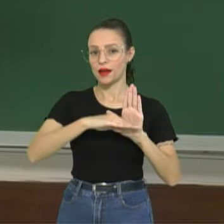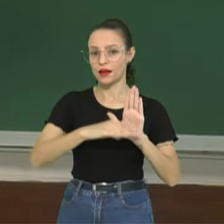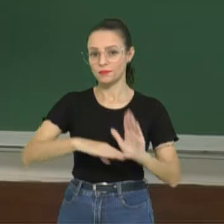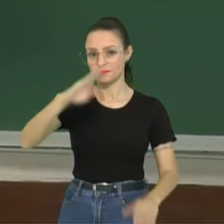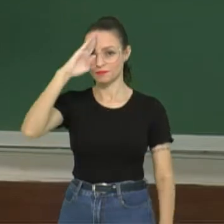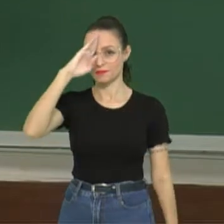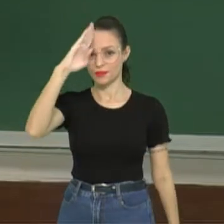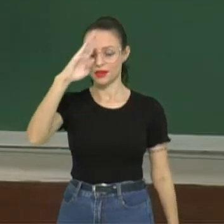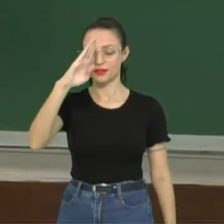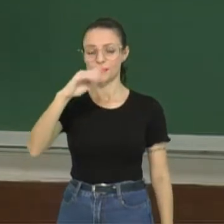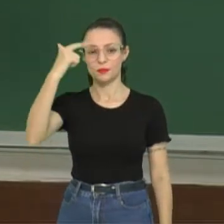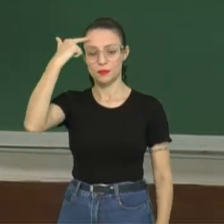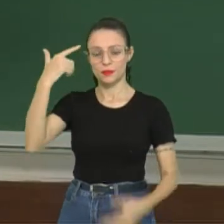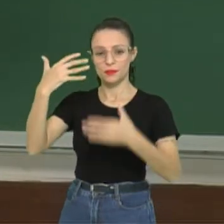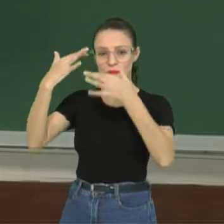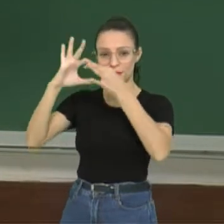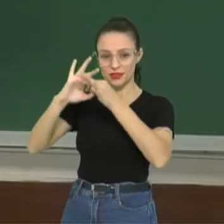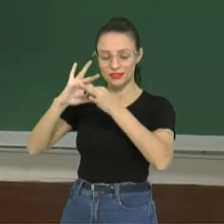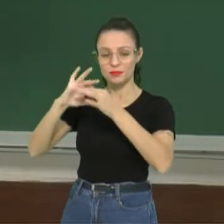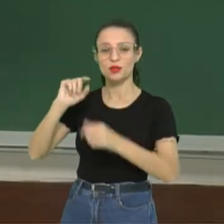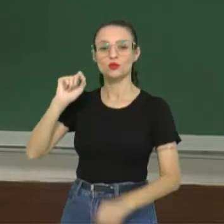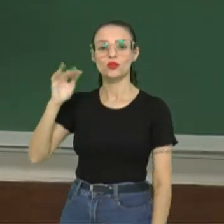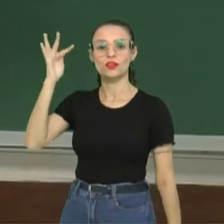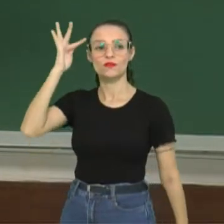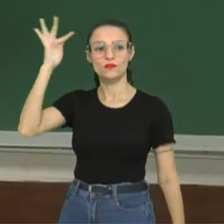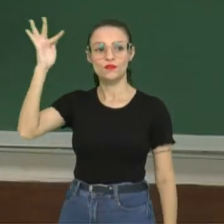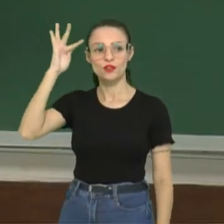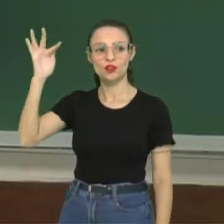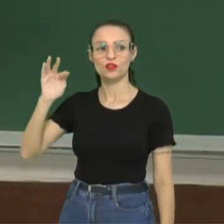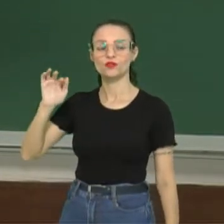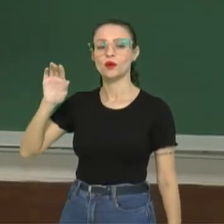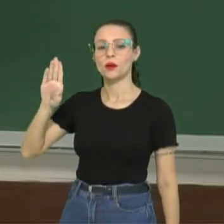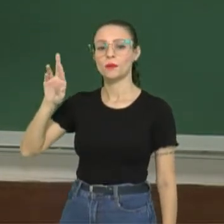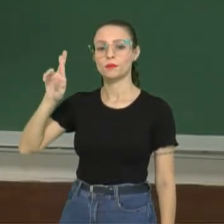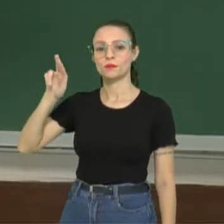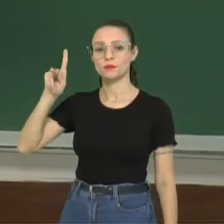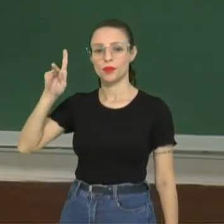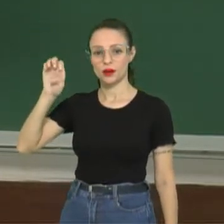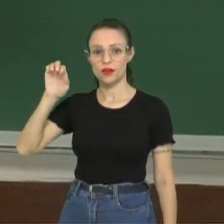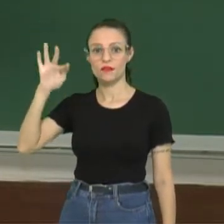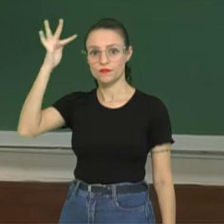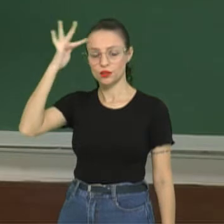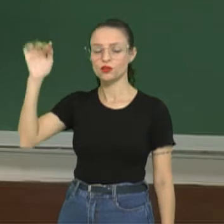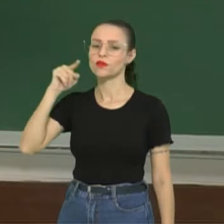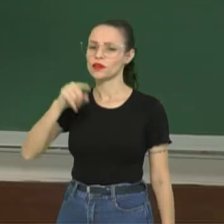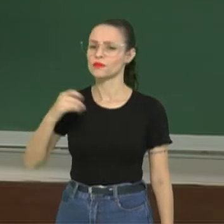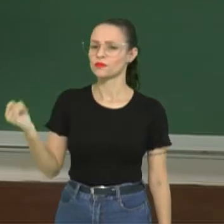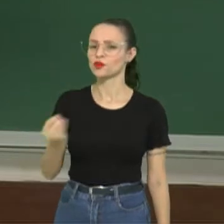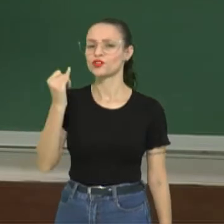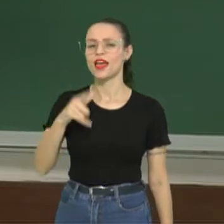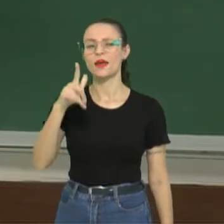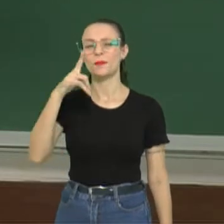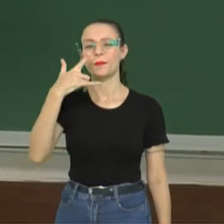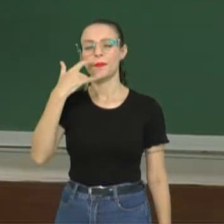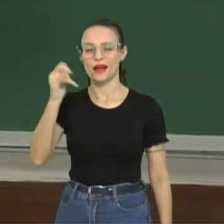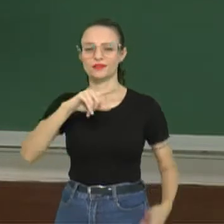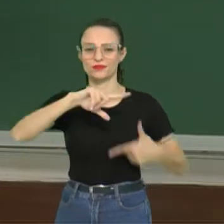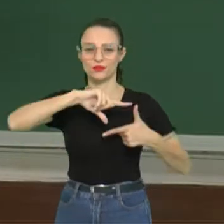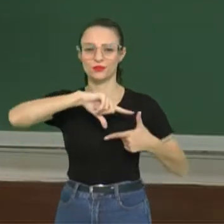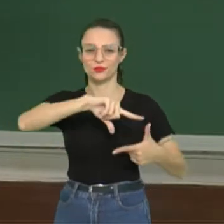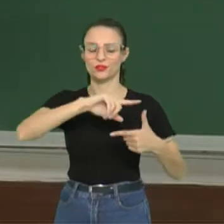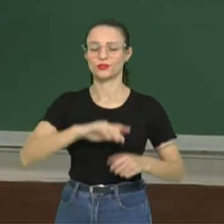a partir de edmund Burke esse filósofo irlandês muito importante porque é considerado o pai do